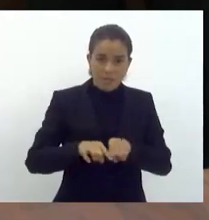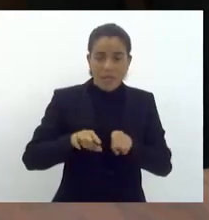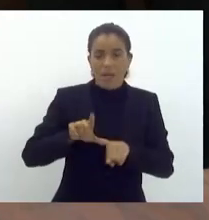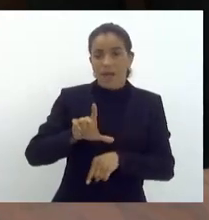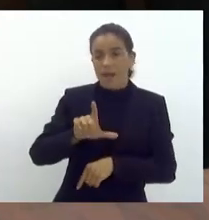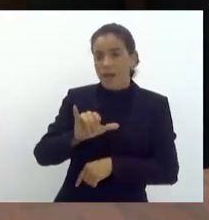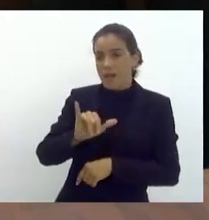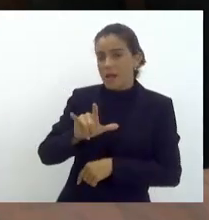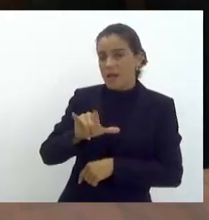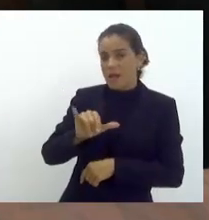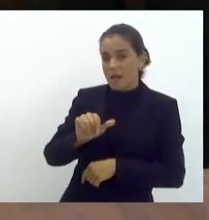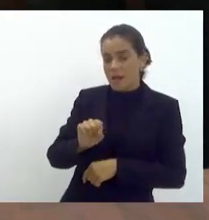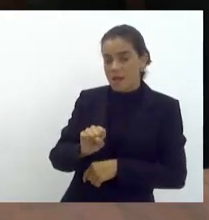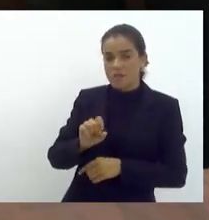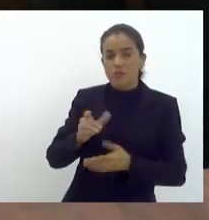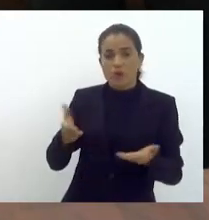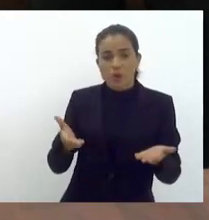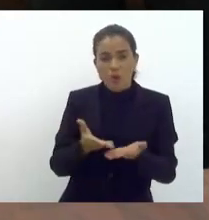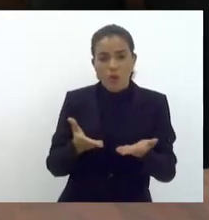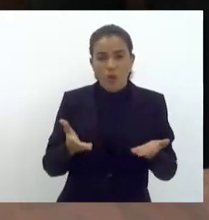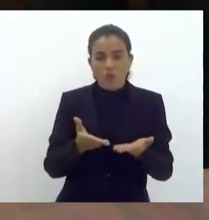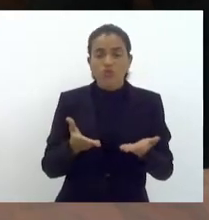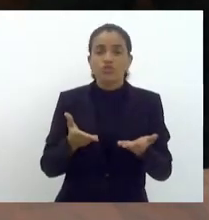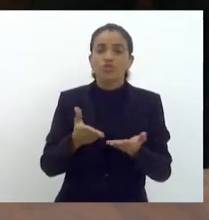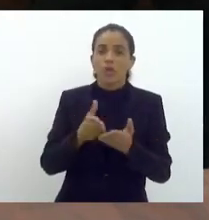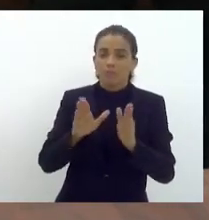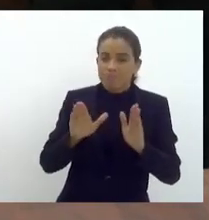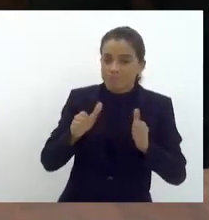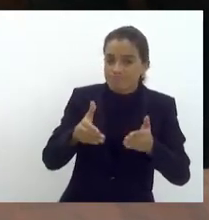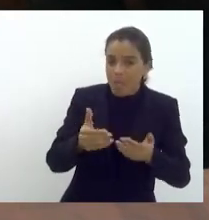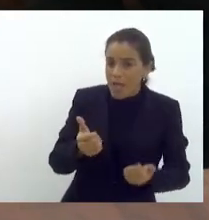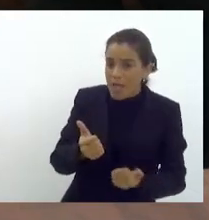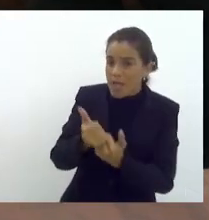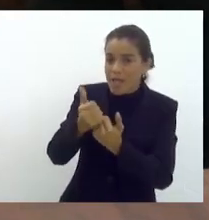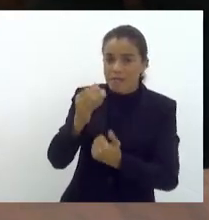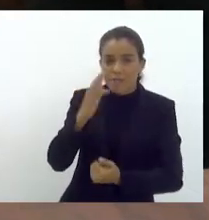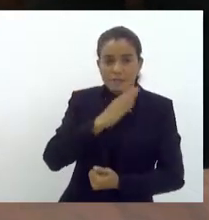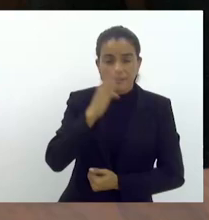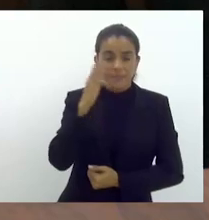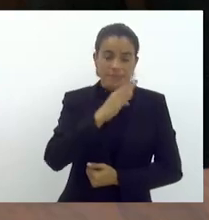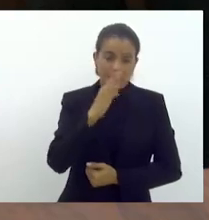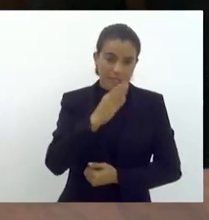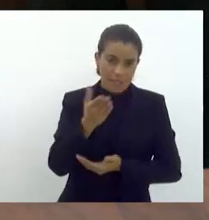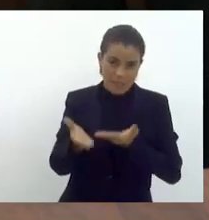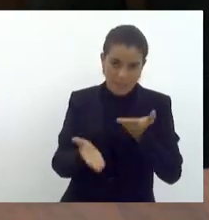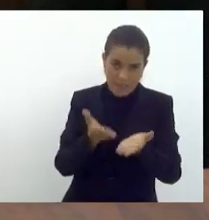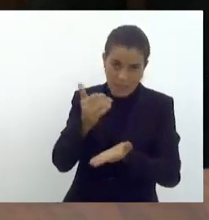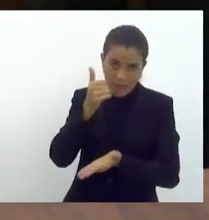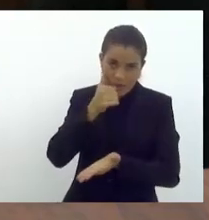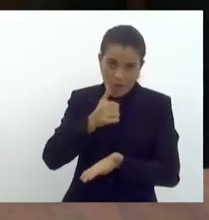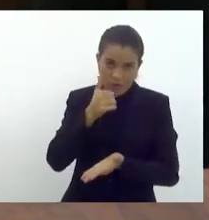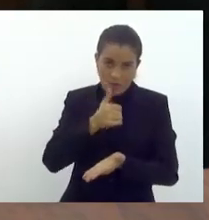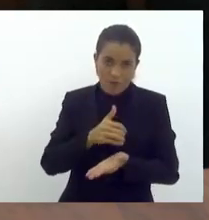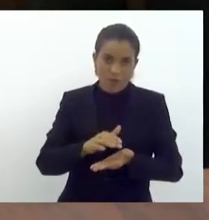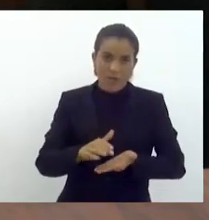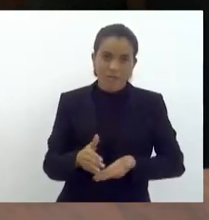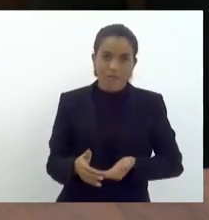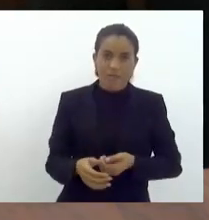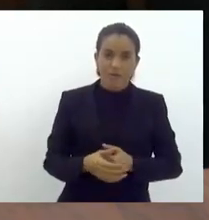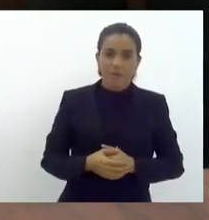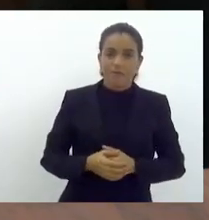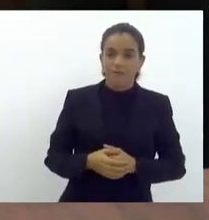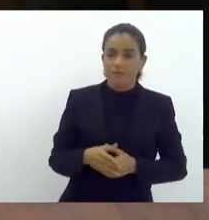é um elemento Central no socorro dessas mulheres e que portanto é Assembleia Legislativa também